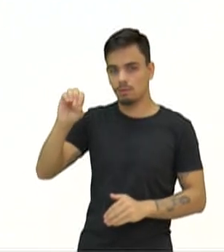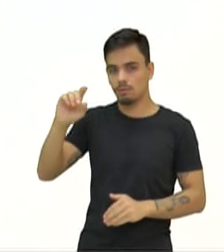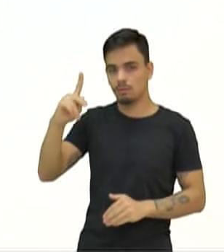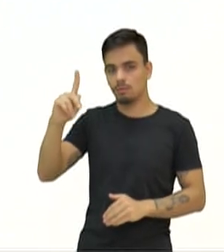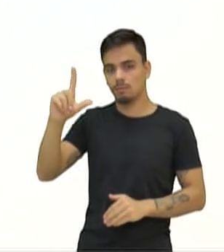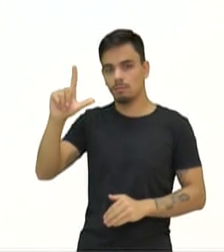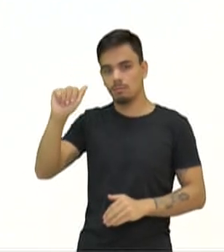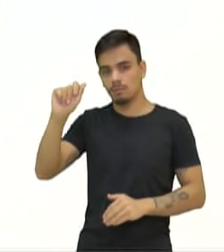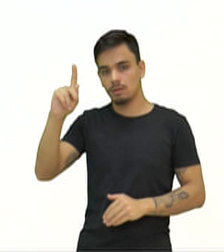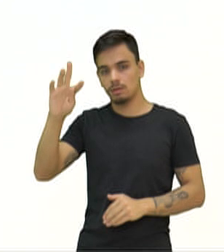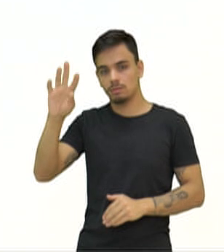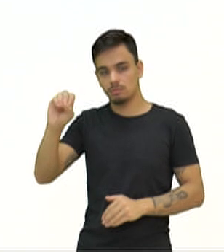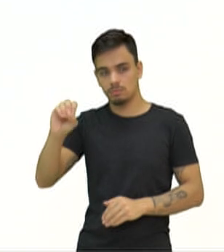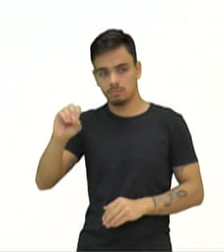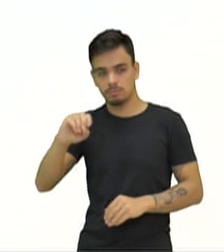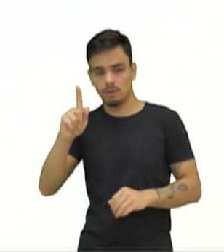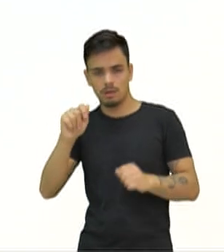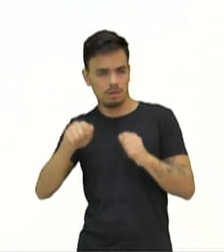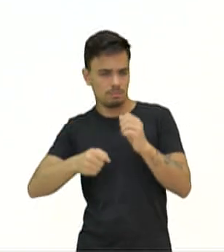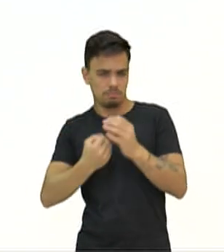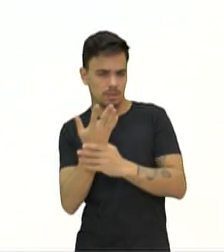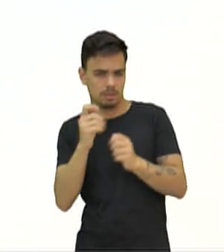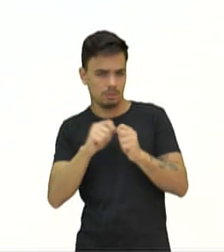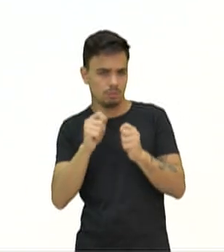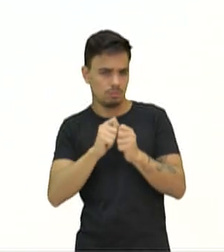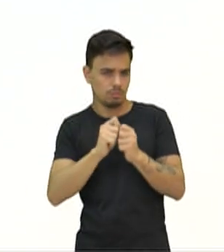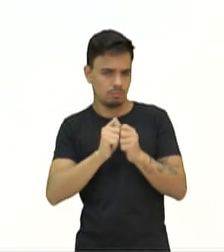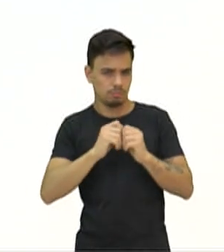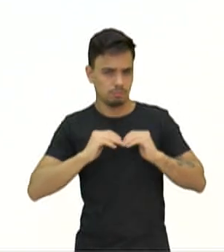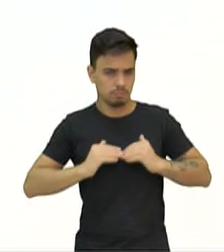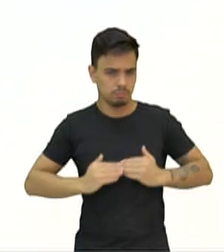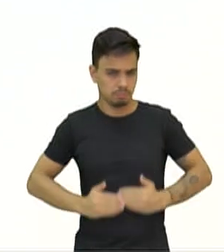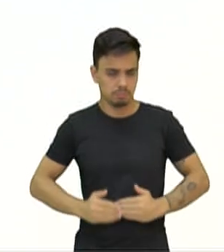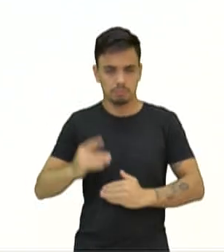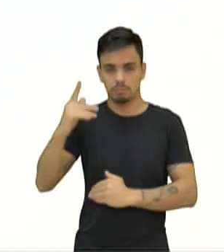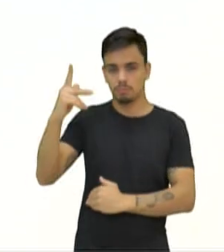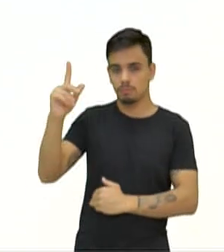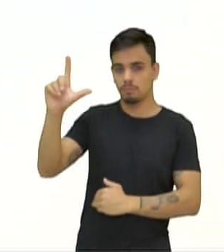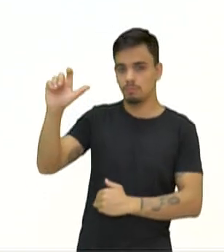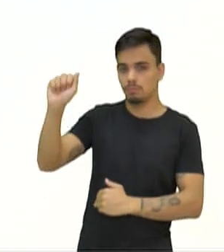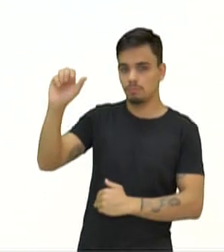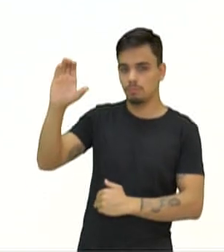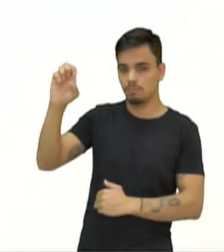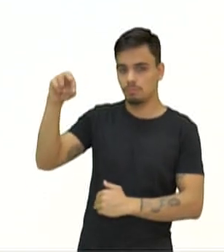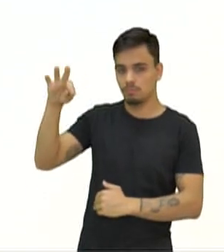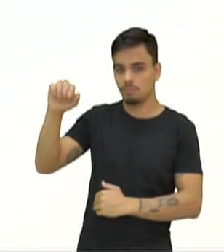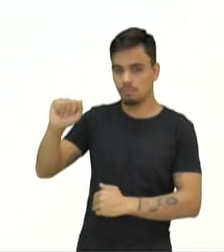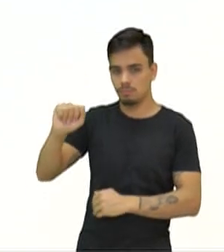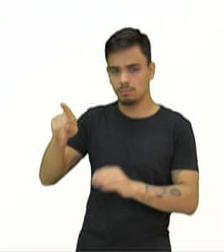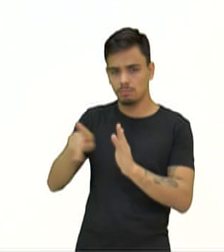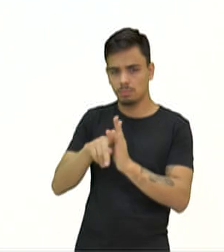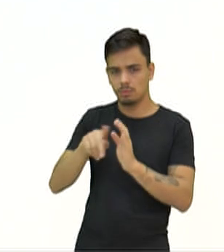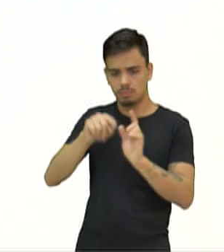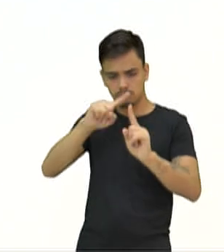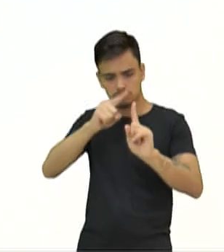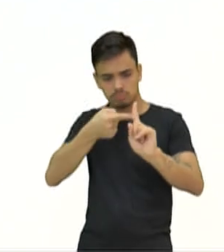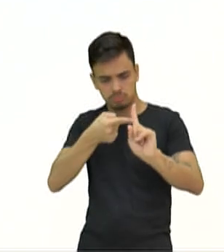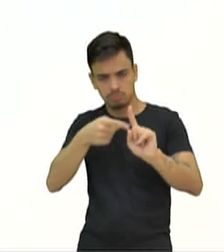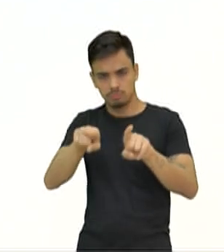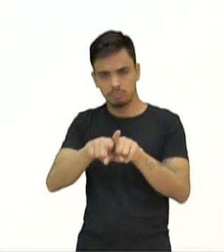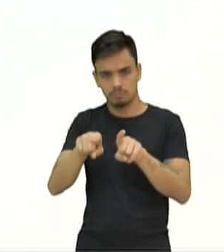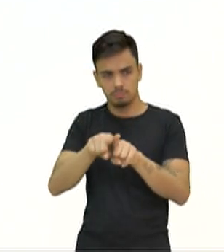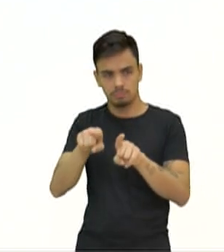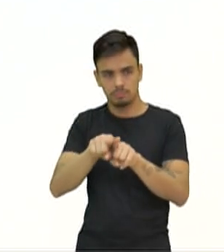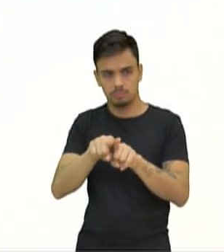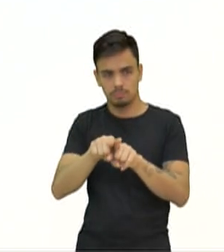contribuirá para a formação da placenta, né? Ou seja, a placenta que seria um órgão à parte, acessório da gestação, e o embrioblasto vai